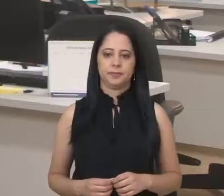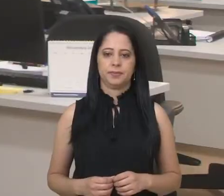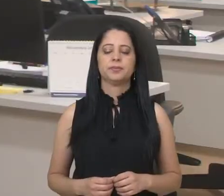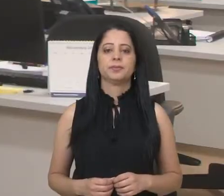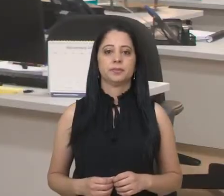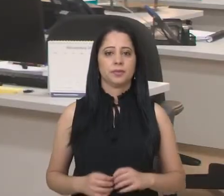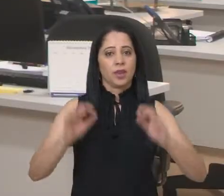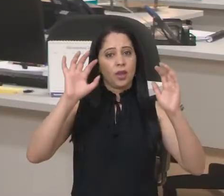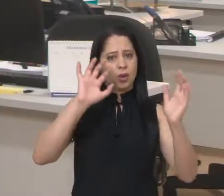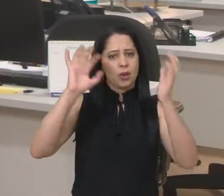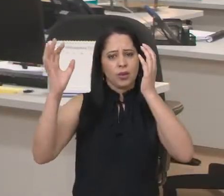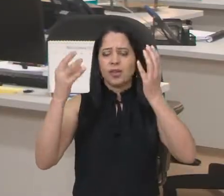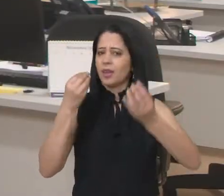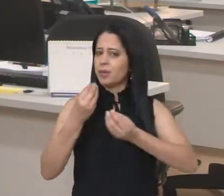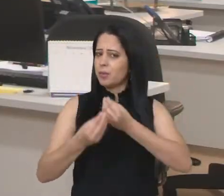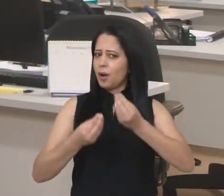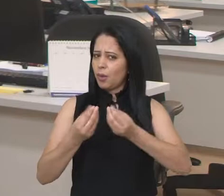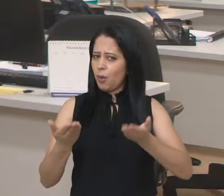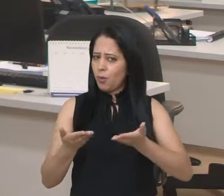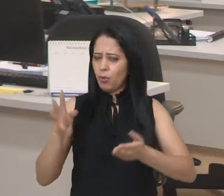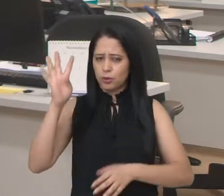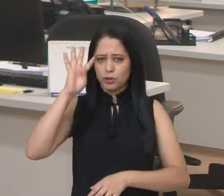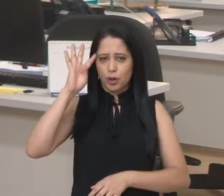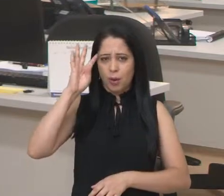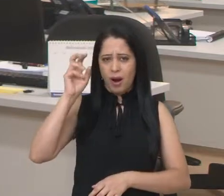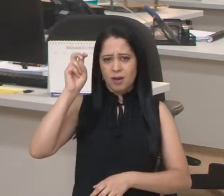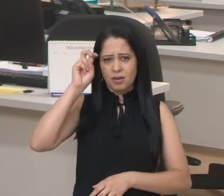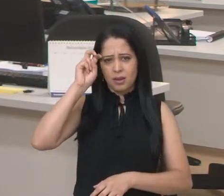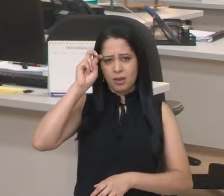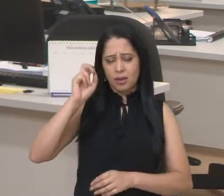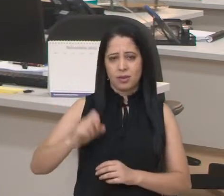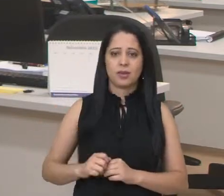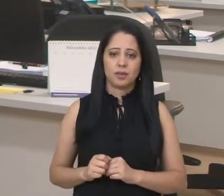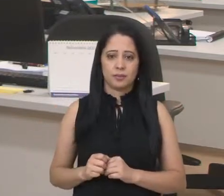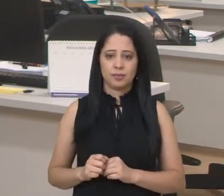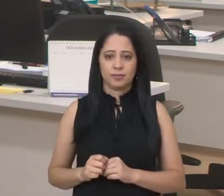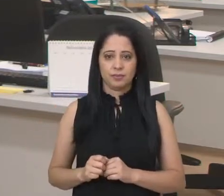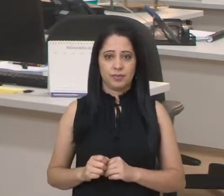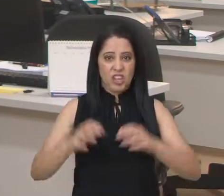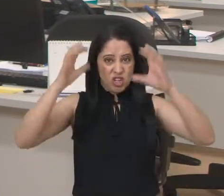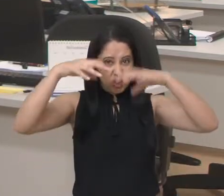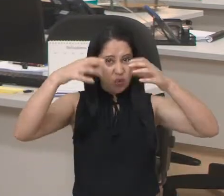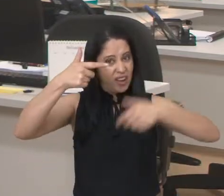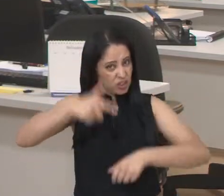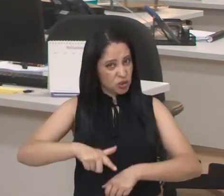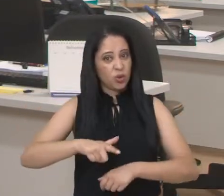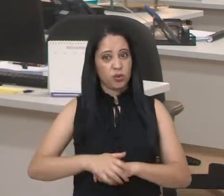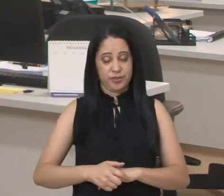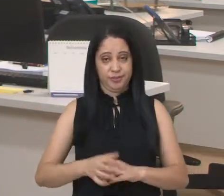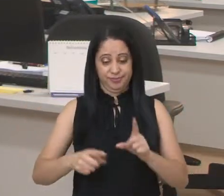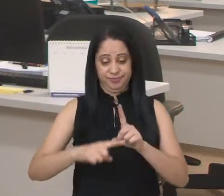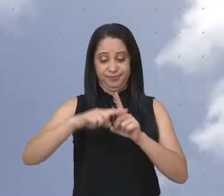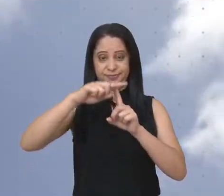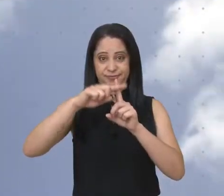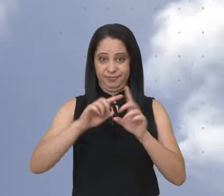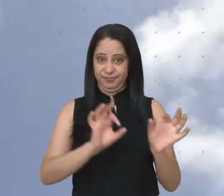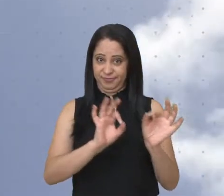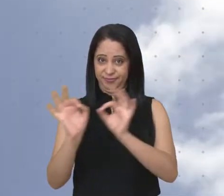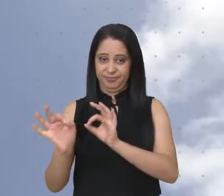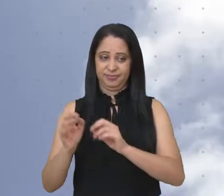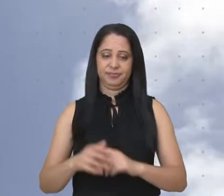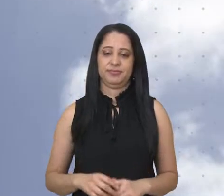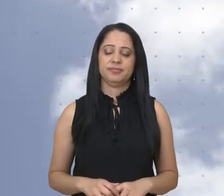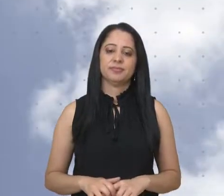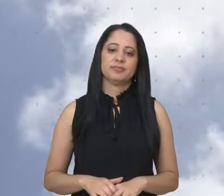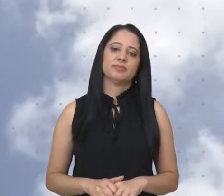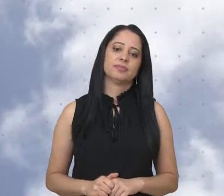Como será que vai ficar o tempo na tarde desta quinta-feira e amanhã? Será que a chuva volta? Vamos ver agora na previsão do tempo.